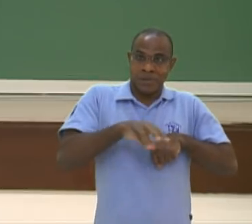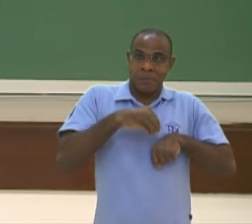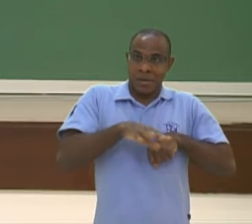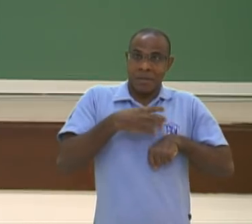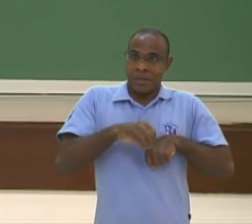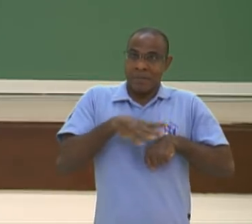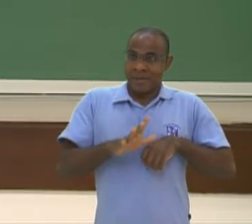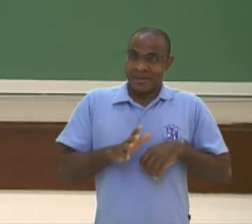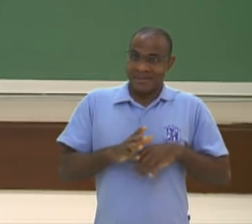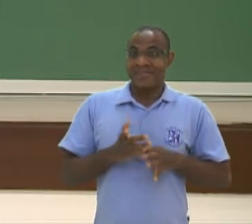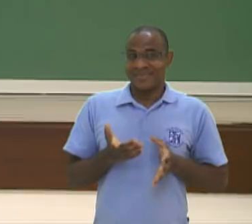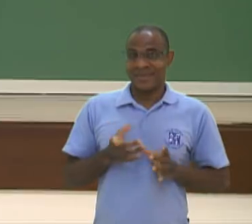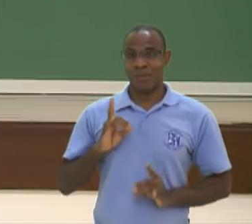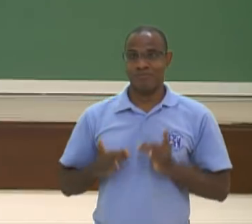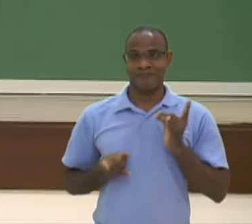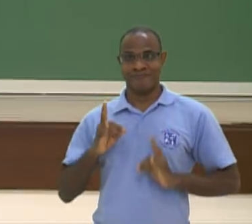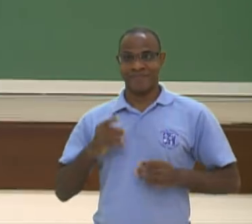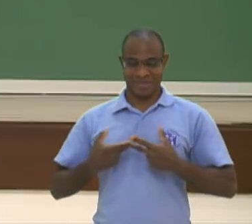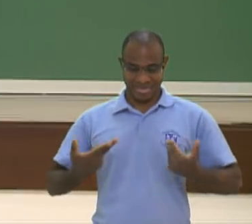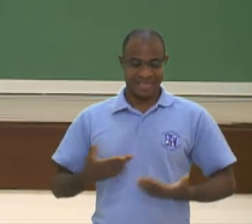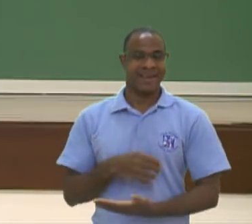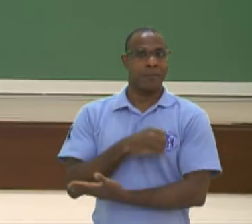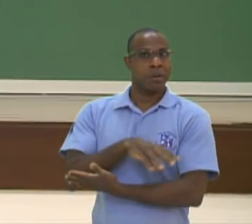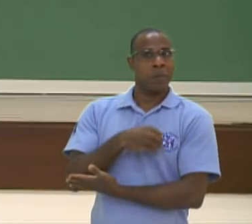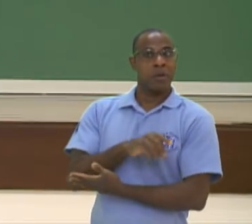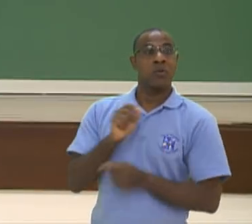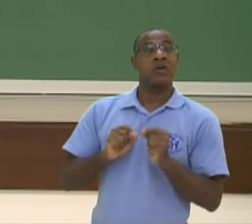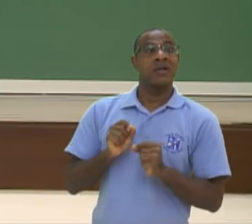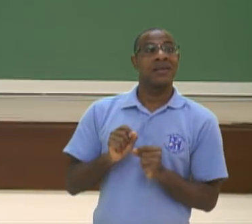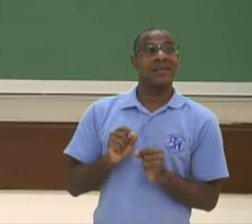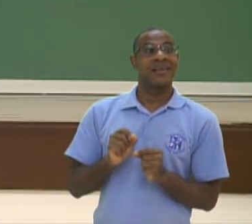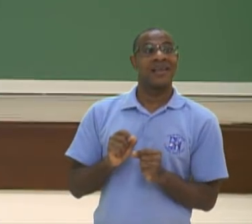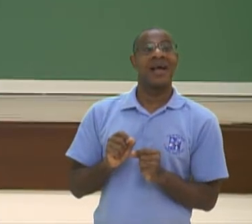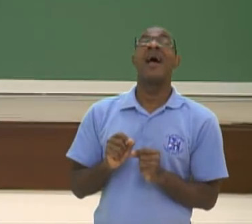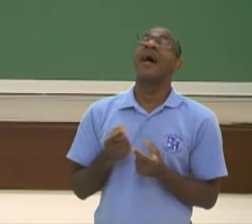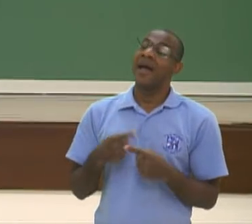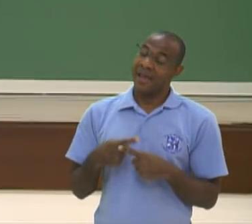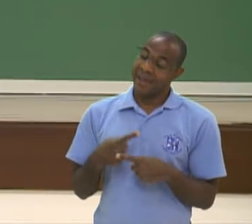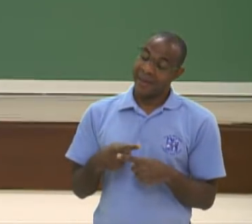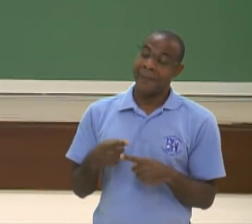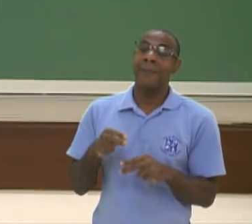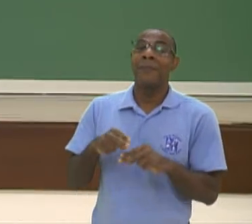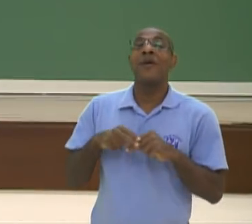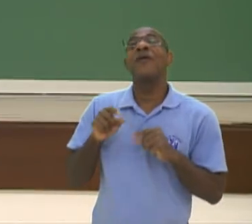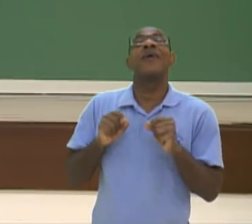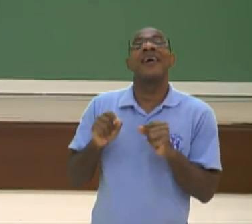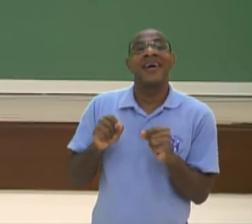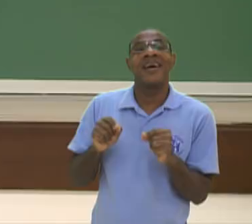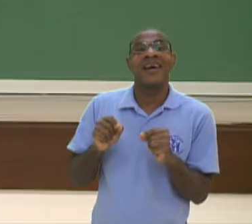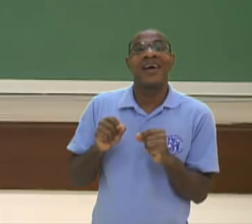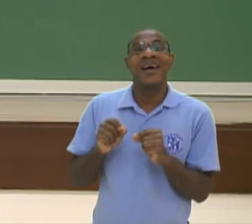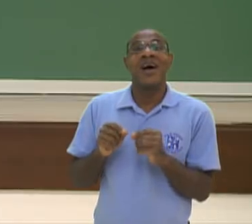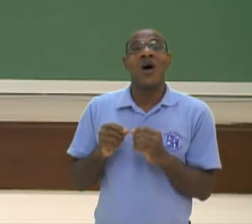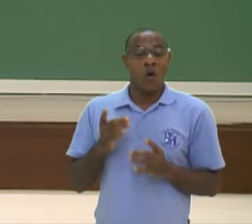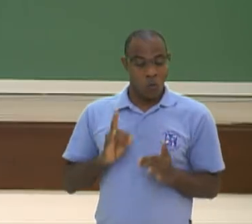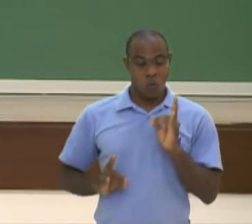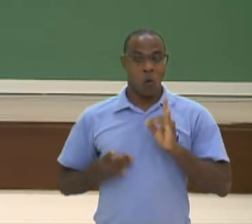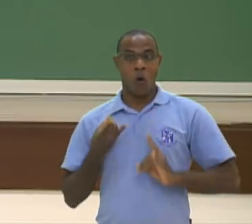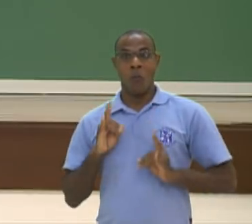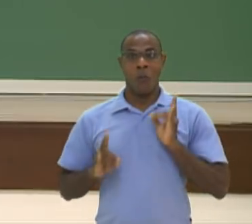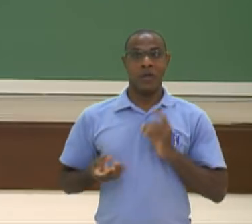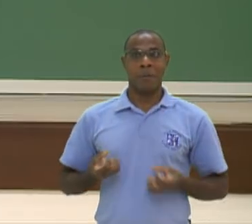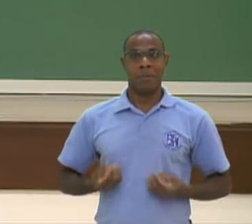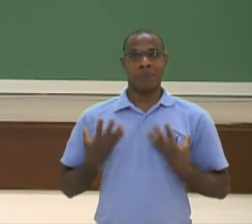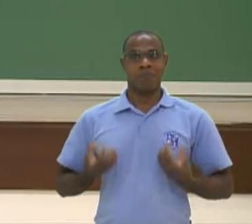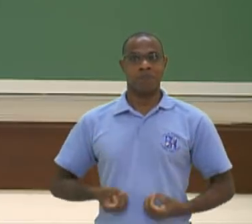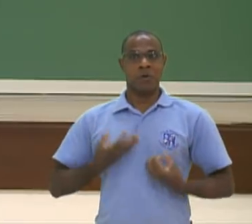leite materno, tão nutritiva para esse bebê, é porque o hormônio que estimulou, que fez ela produzir esse